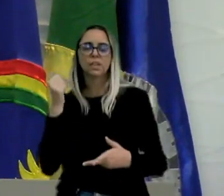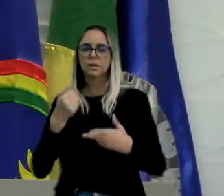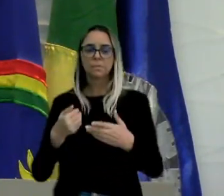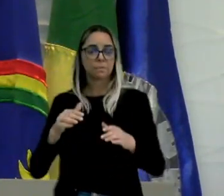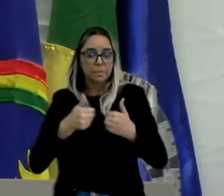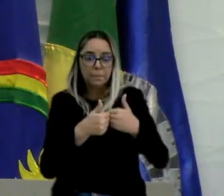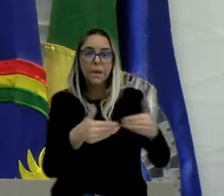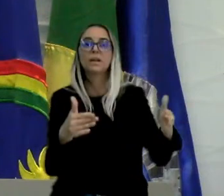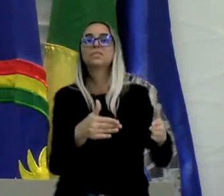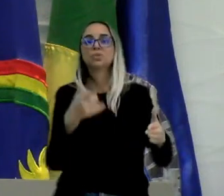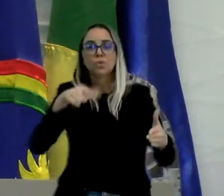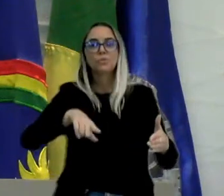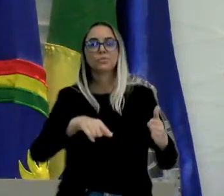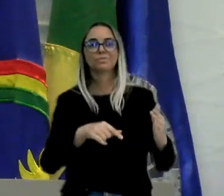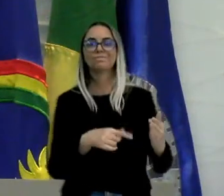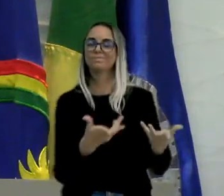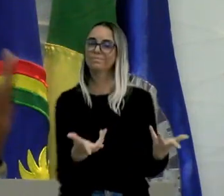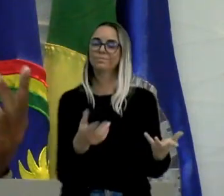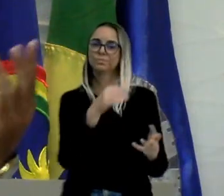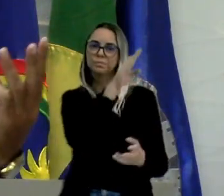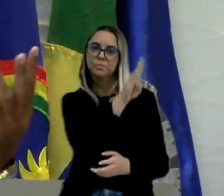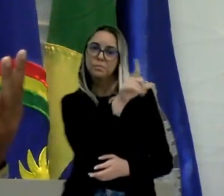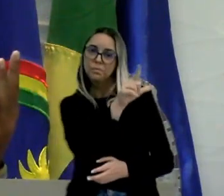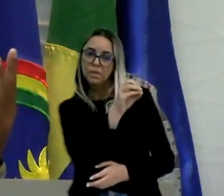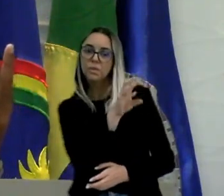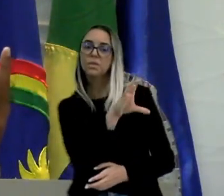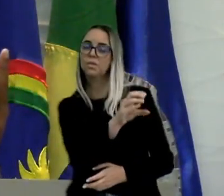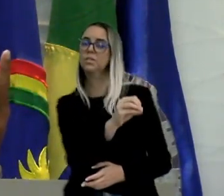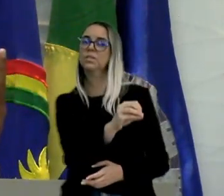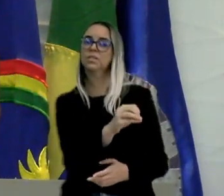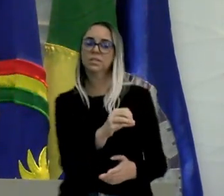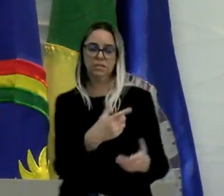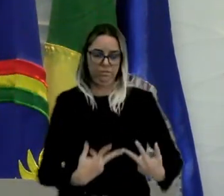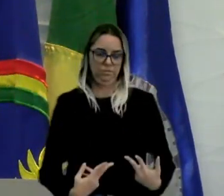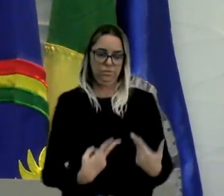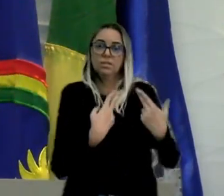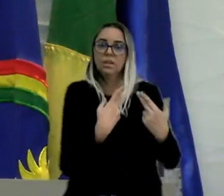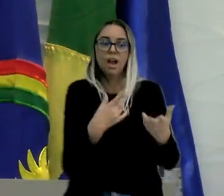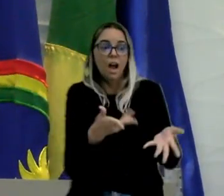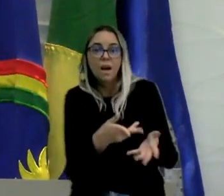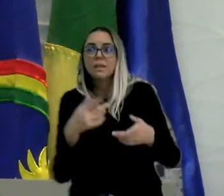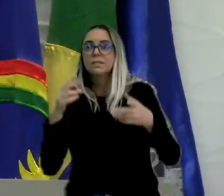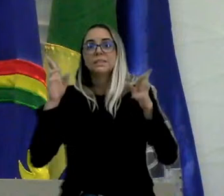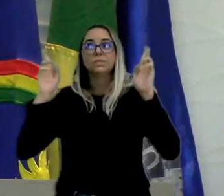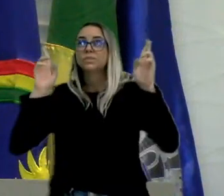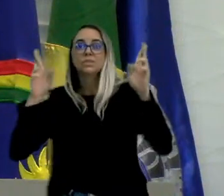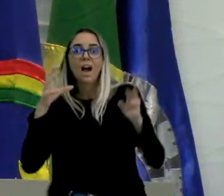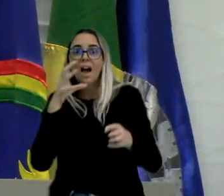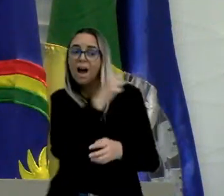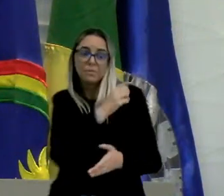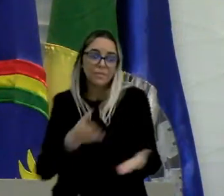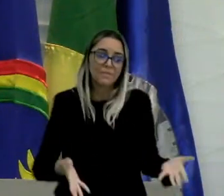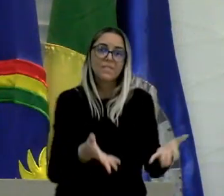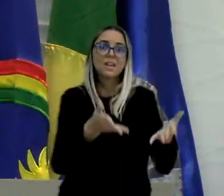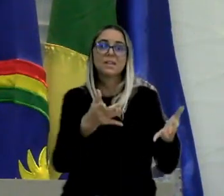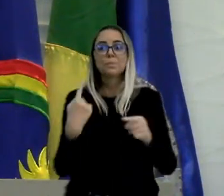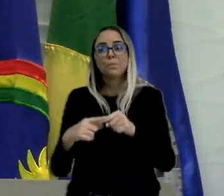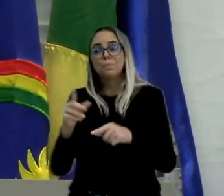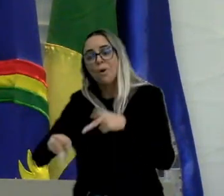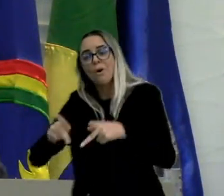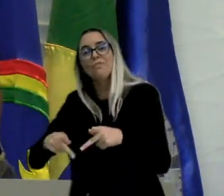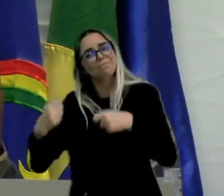mas vai faltar seis meses ninguém sabe se é hoje ou amanhã Deus queira que seja o mais rápido possível porque o o povo somente